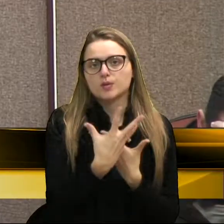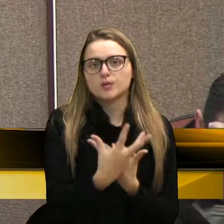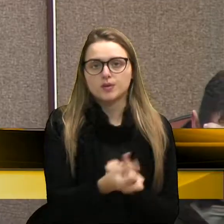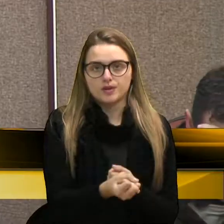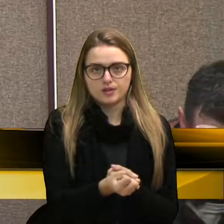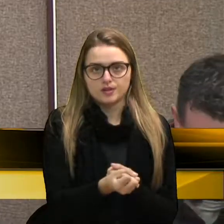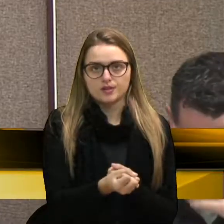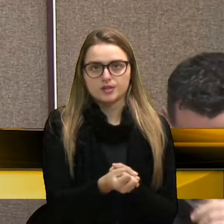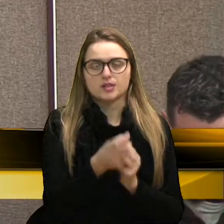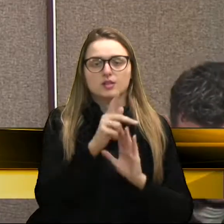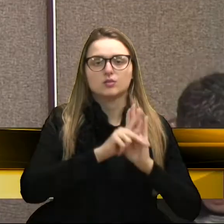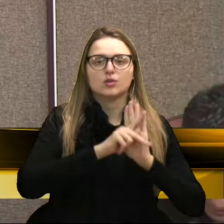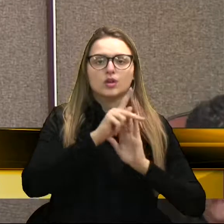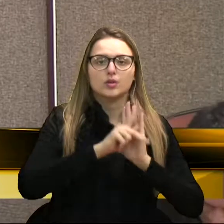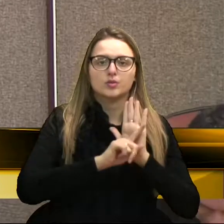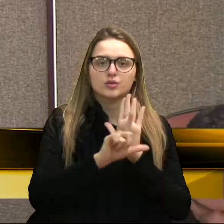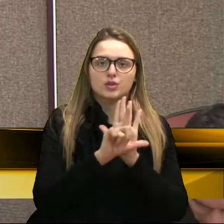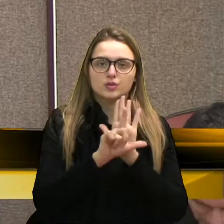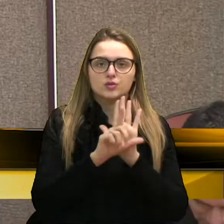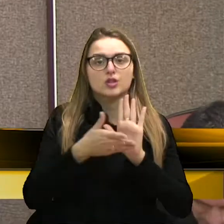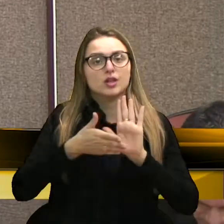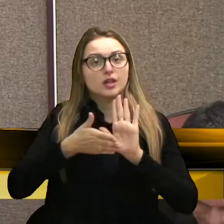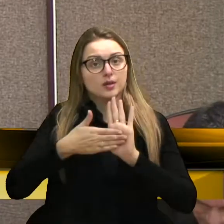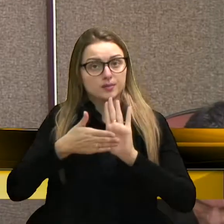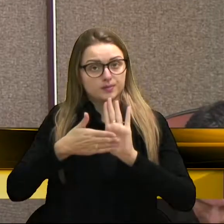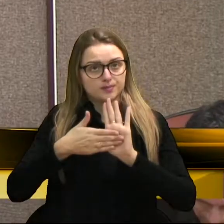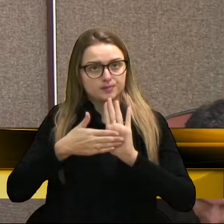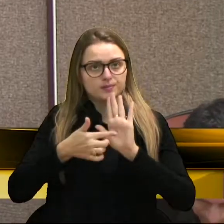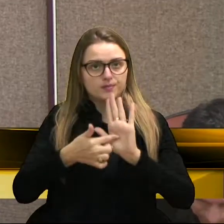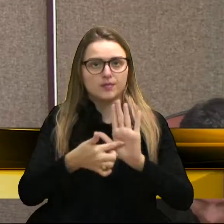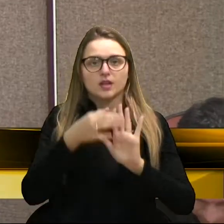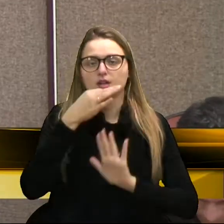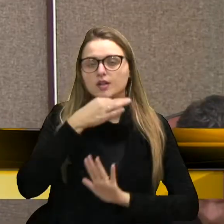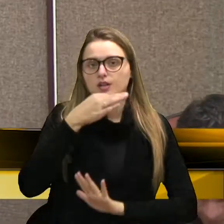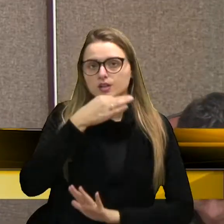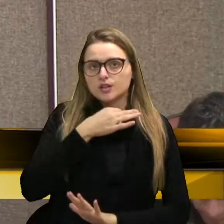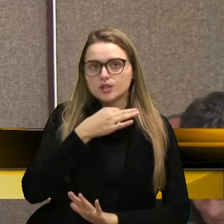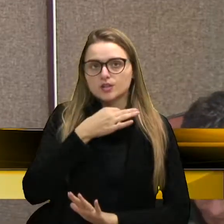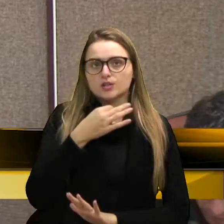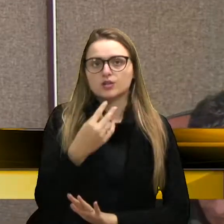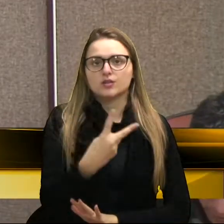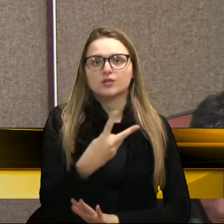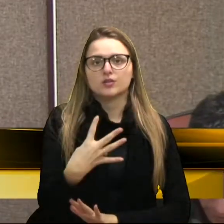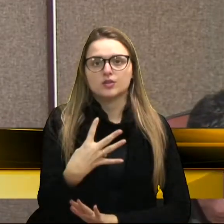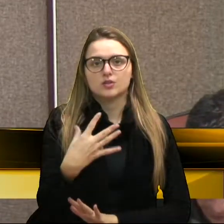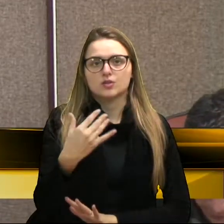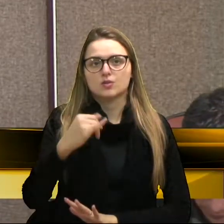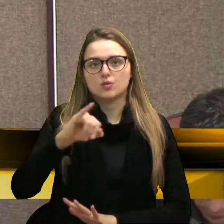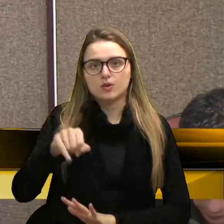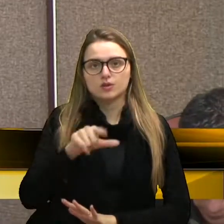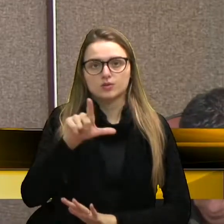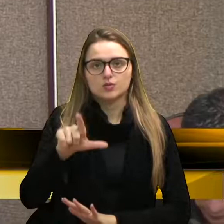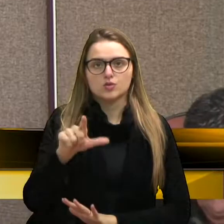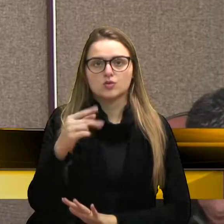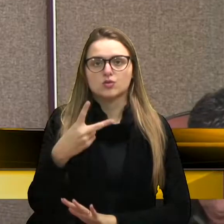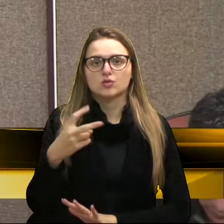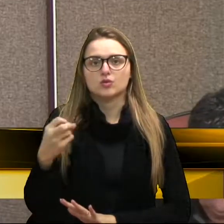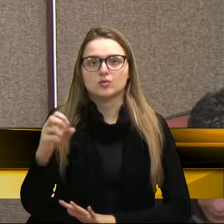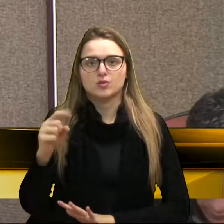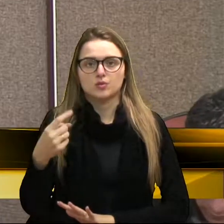favorável ao projeto de lei ora proposto. Caxias do Sul, 24 de julho de